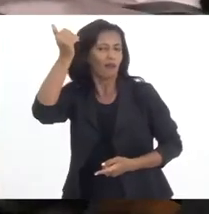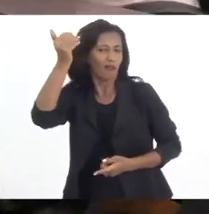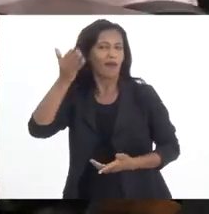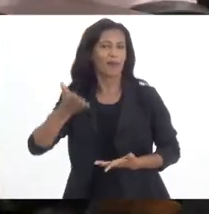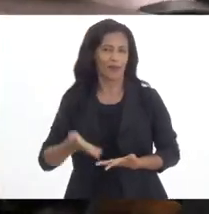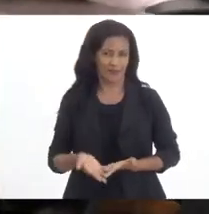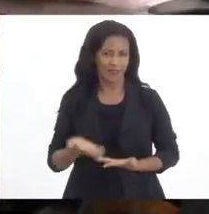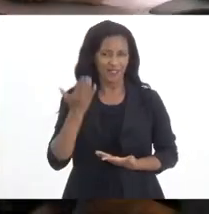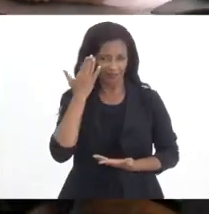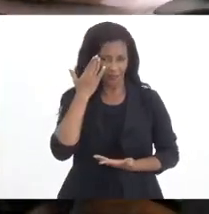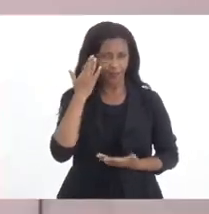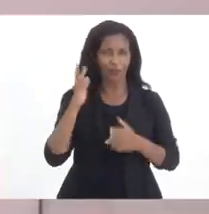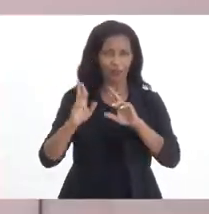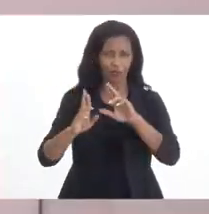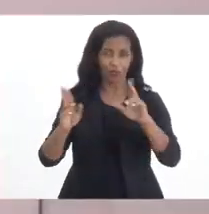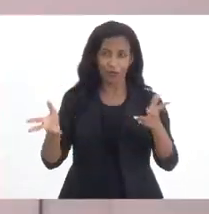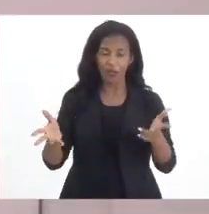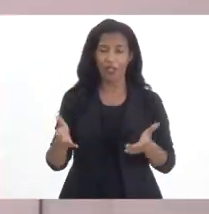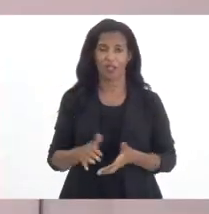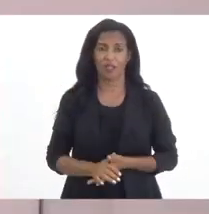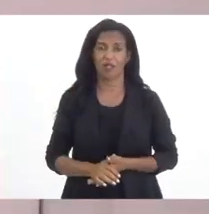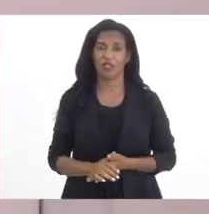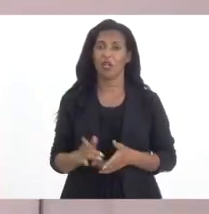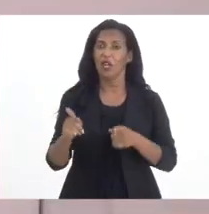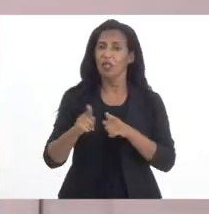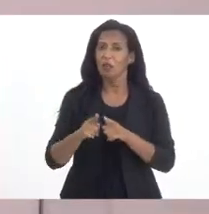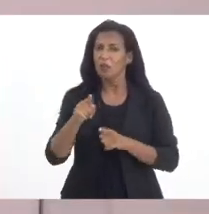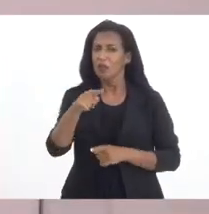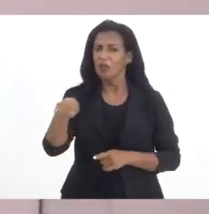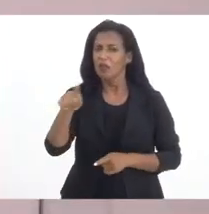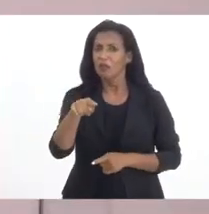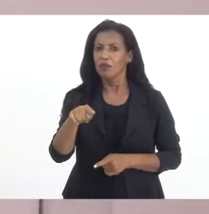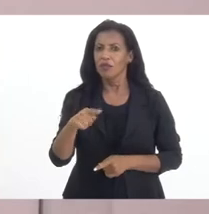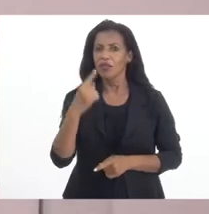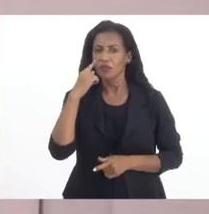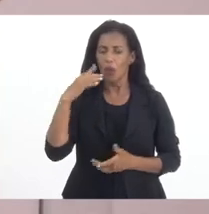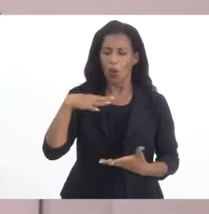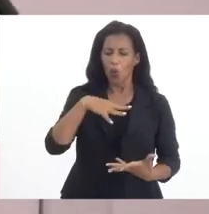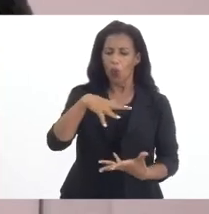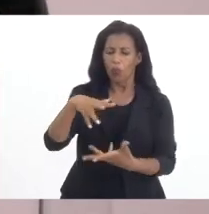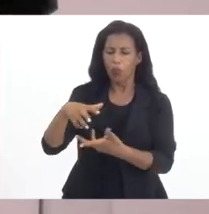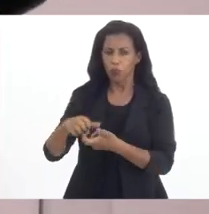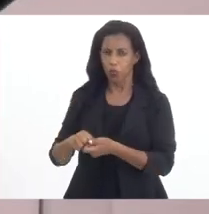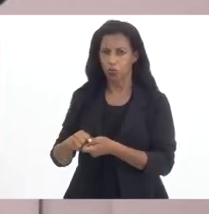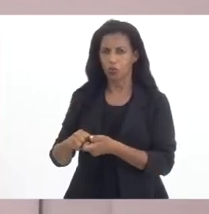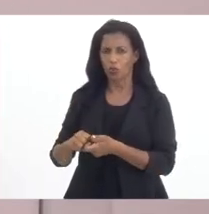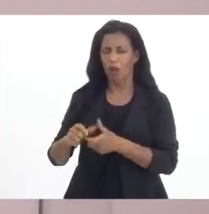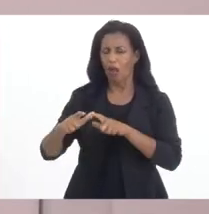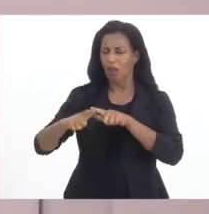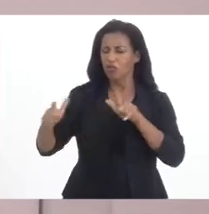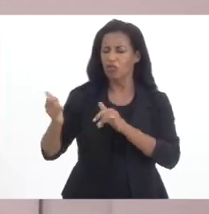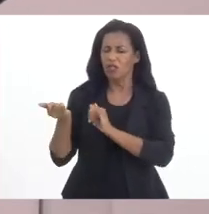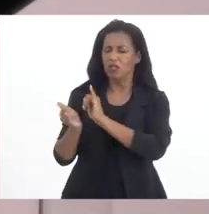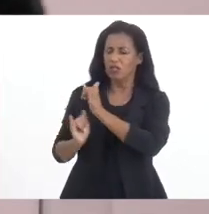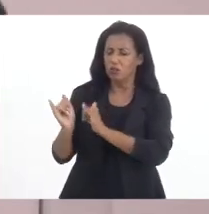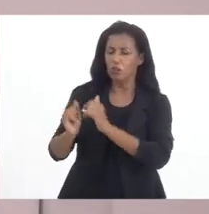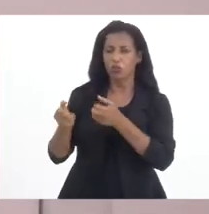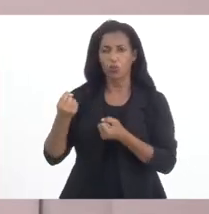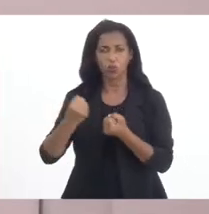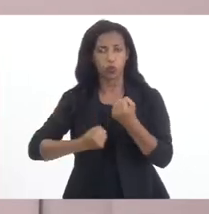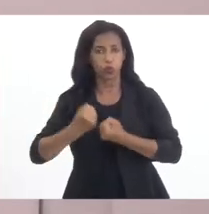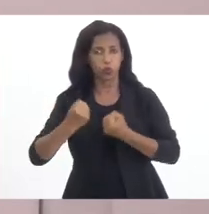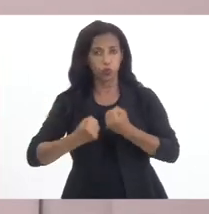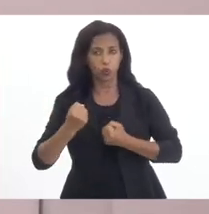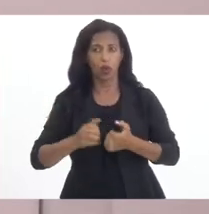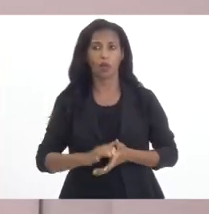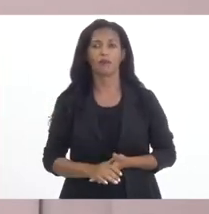é diferente. E outra coisa, vocês reparem que no mundo inteiro... As grandes indústrias automobilísticas estão se